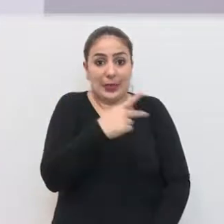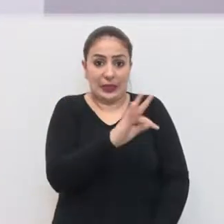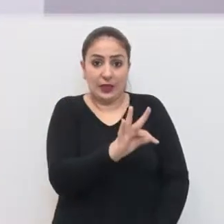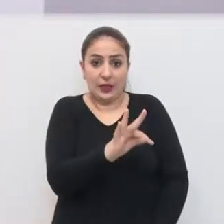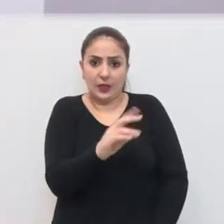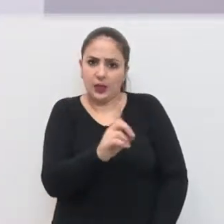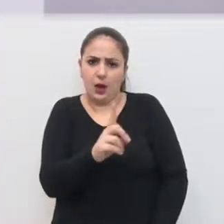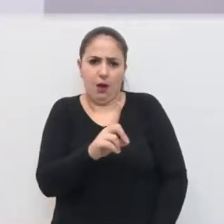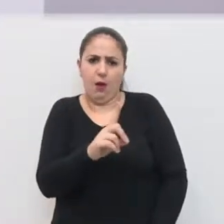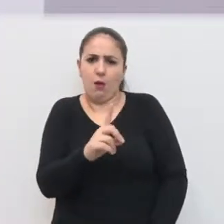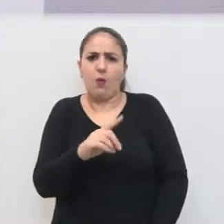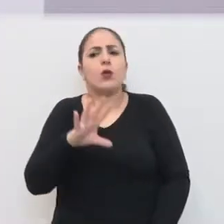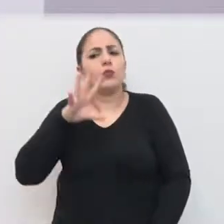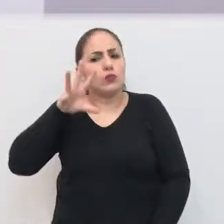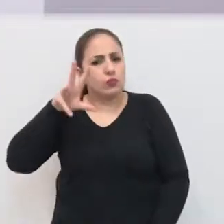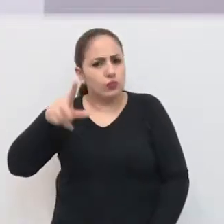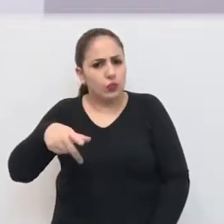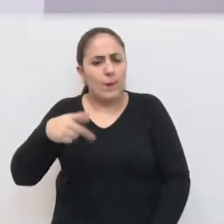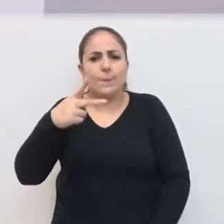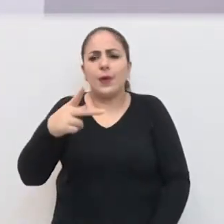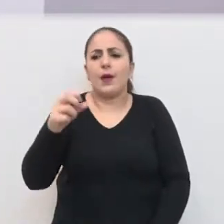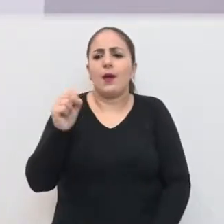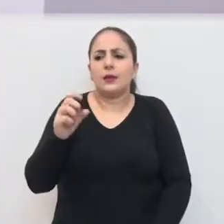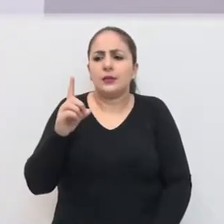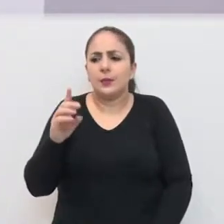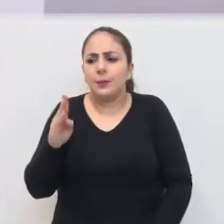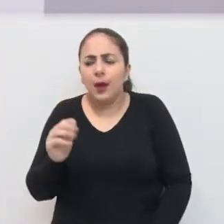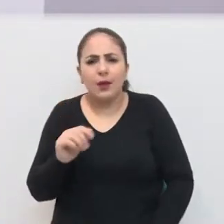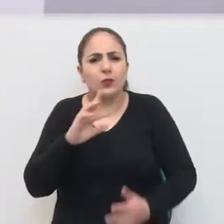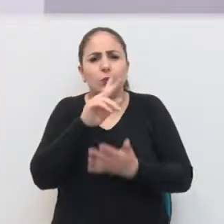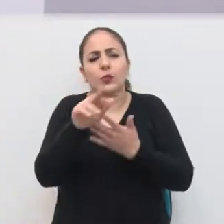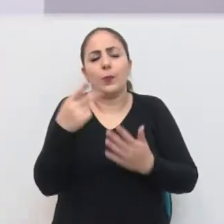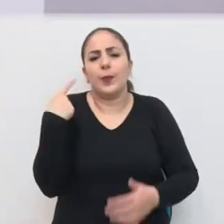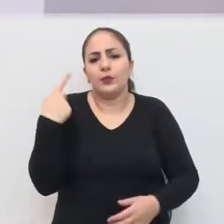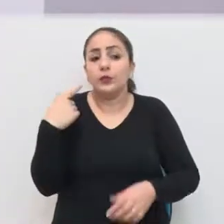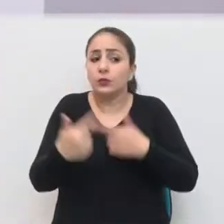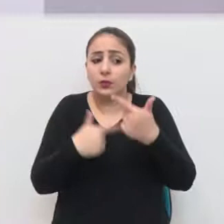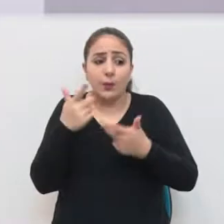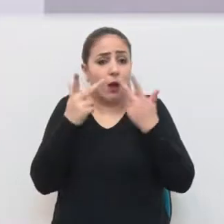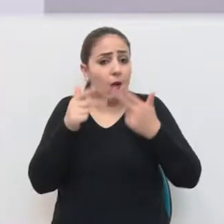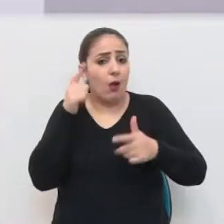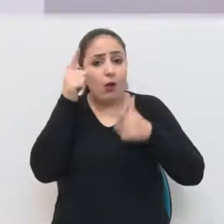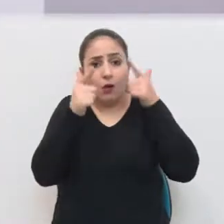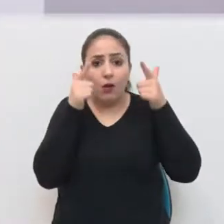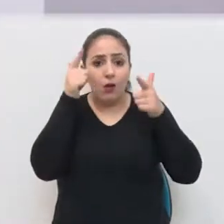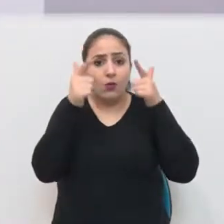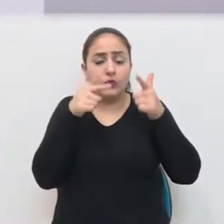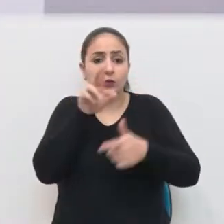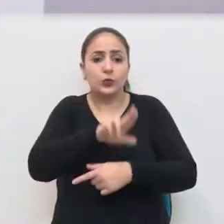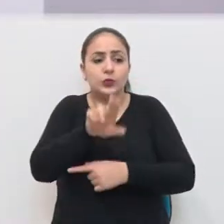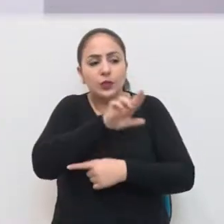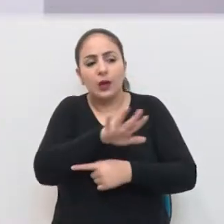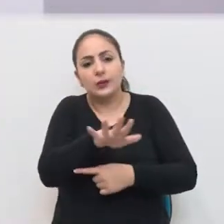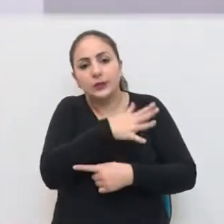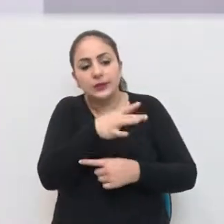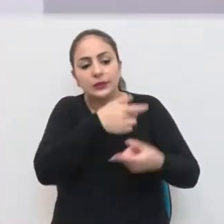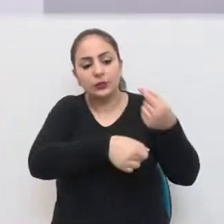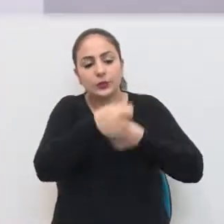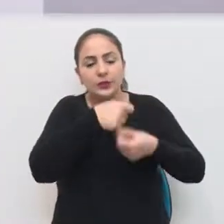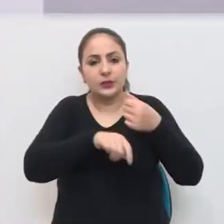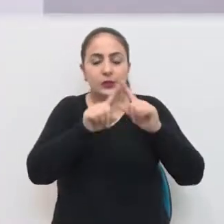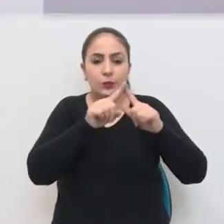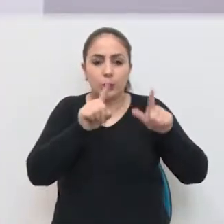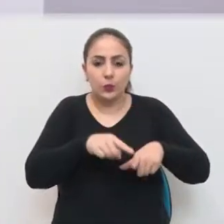Trabalhadores. É importante nós não sermos parciais nesse momento. Inclusive o próprio PSDB ou o PMDB ou outros partidos trabalham na mesma lógica, utilizando muitas